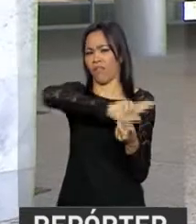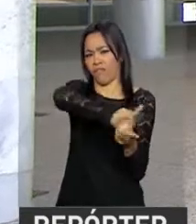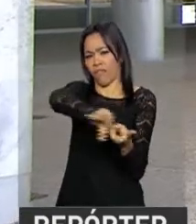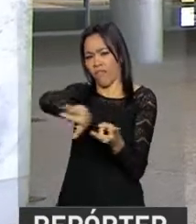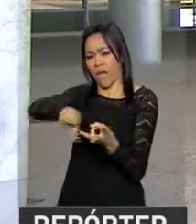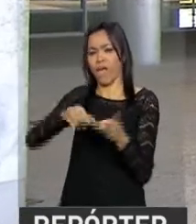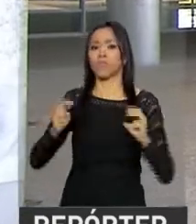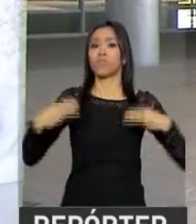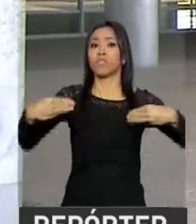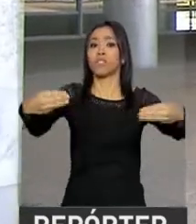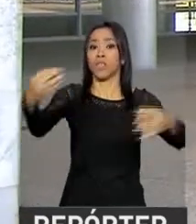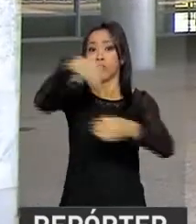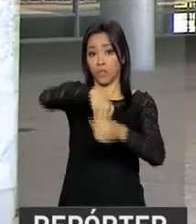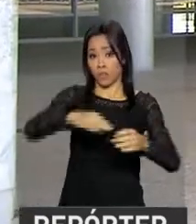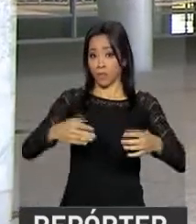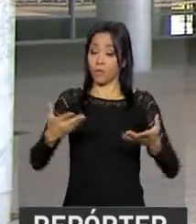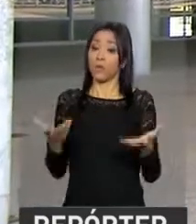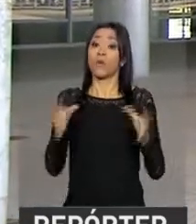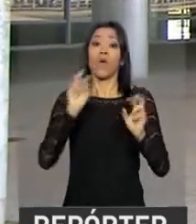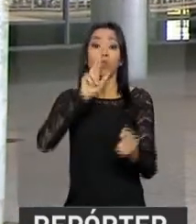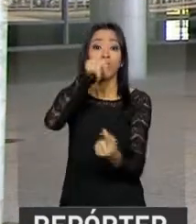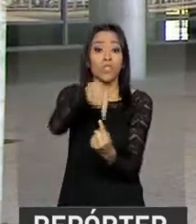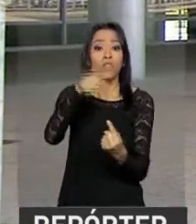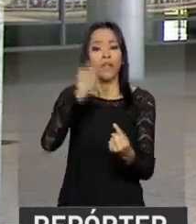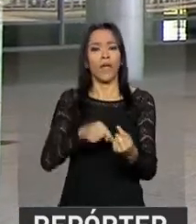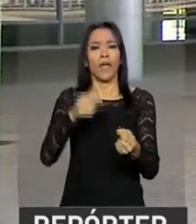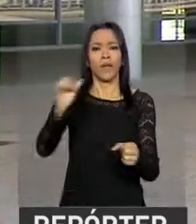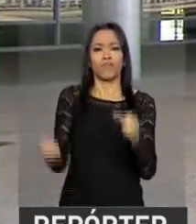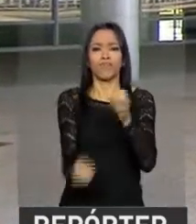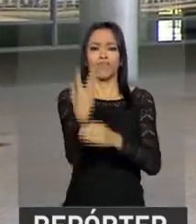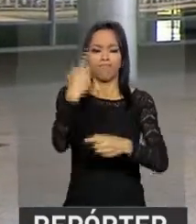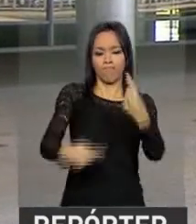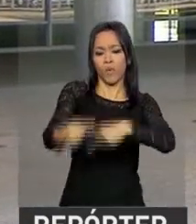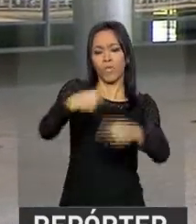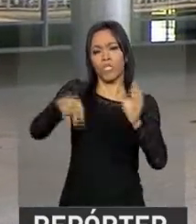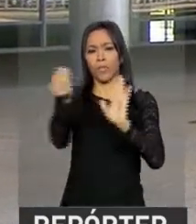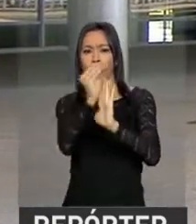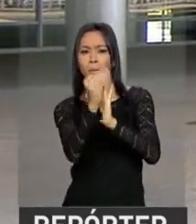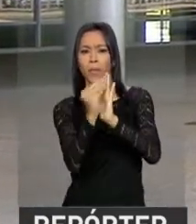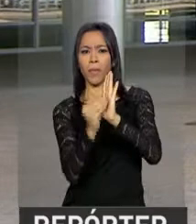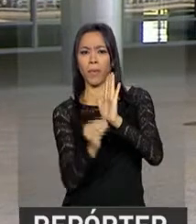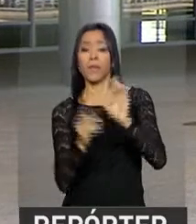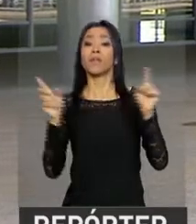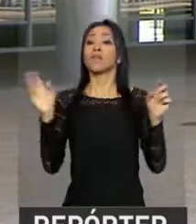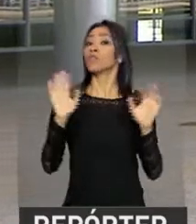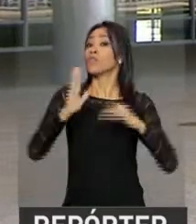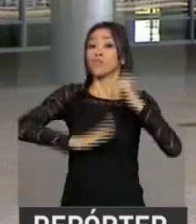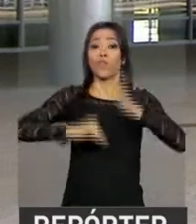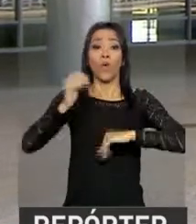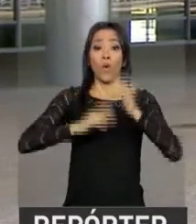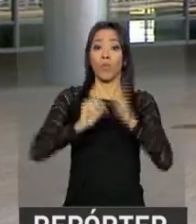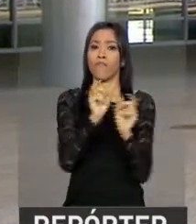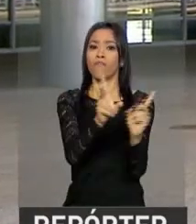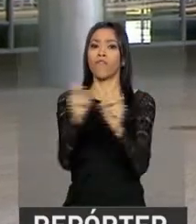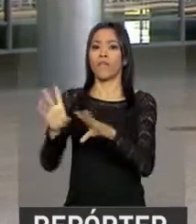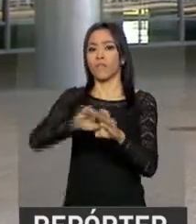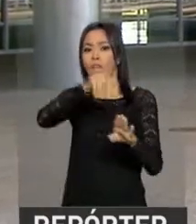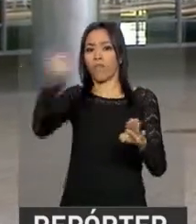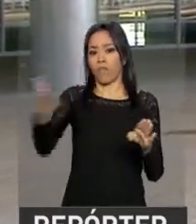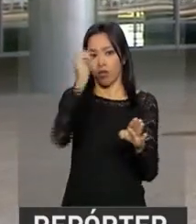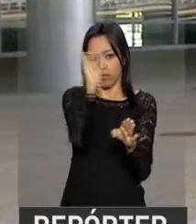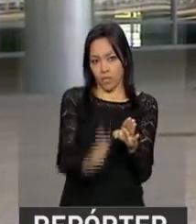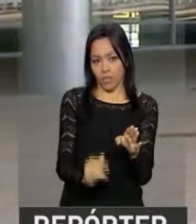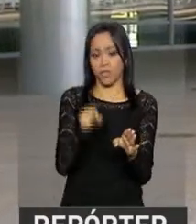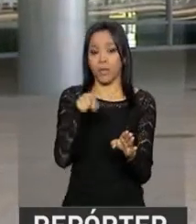ministérios do governo tem por objetivo formular e coordenar políticas relacionadas ao comércio exterior de bens e serviços brasileiros isso para garantir